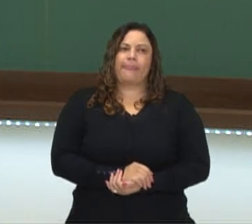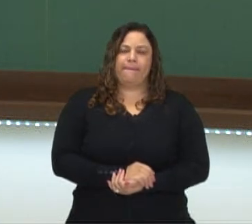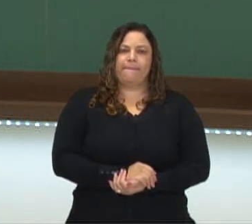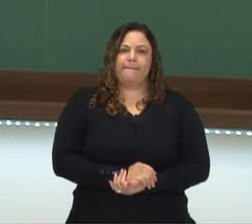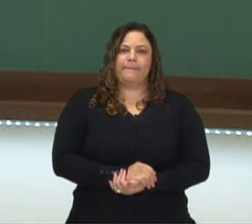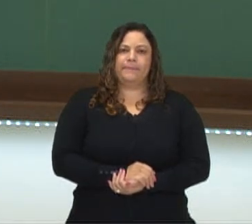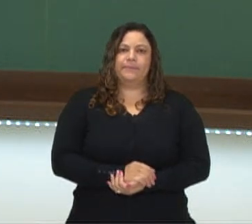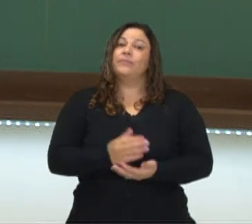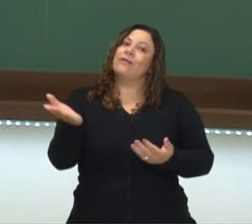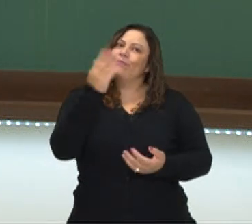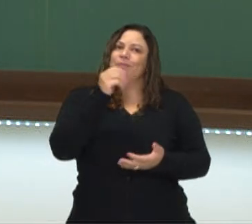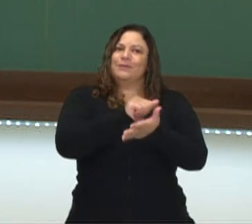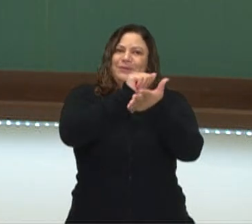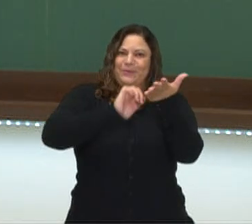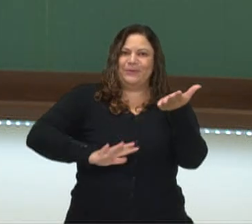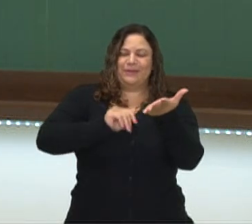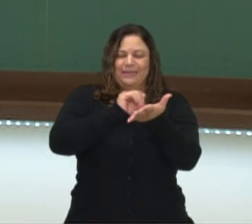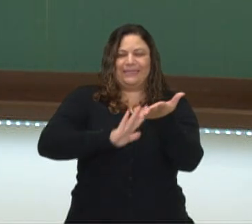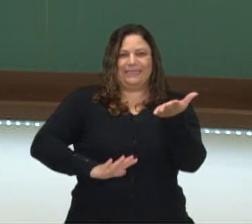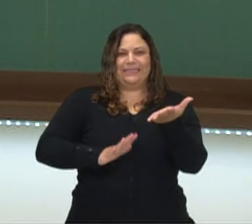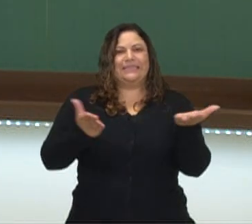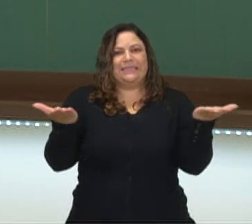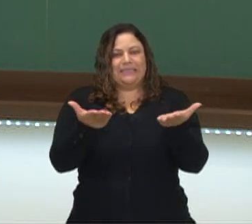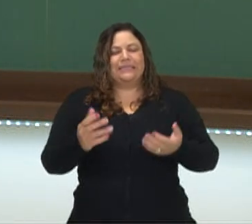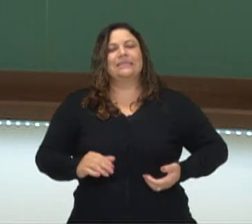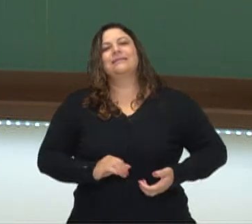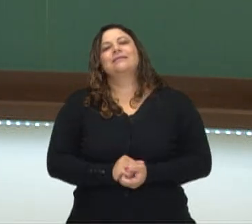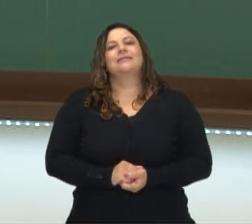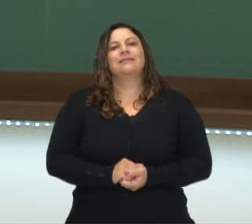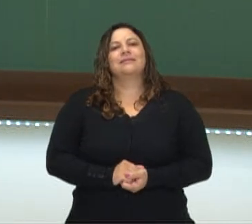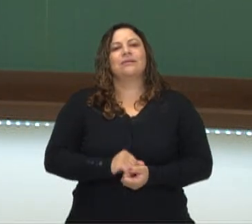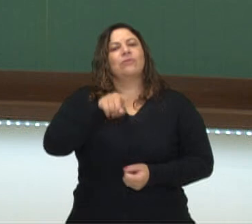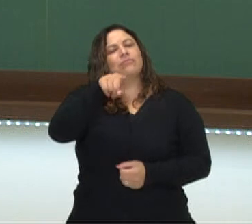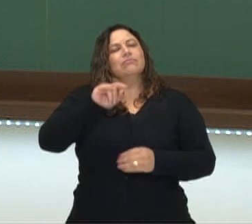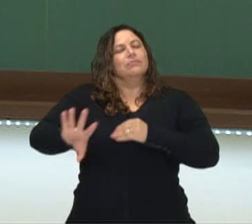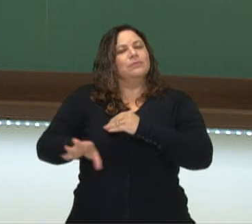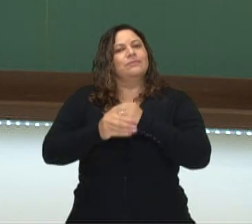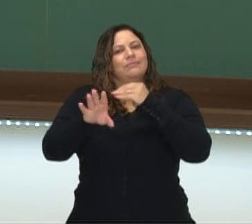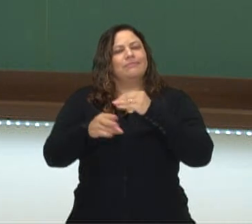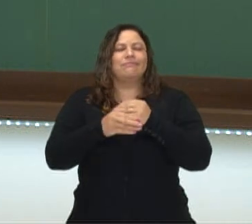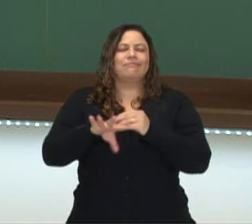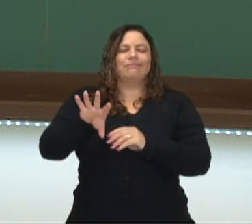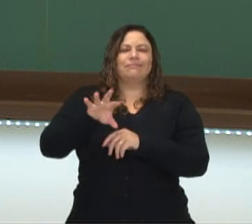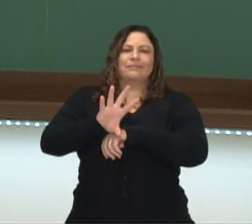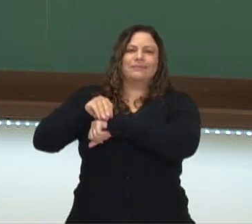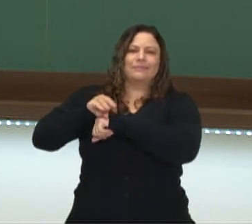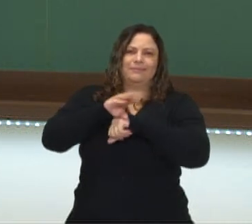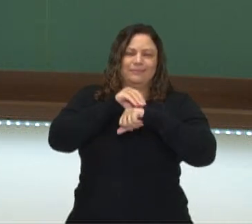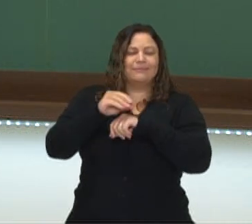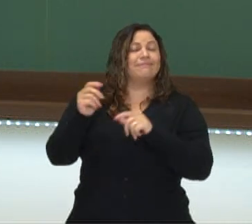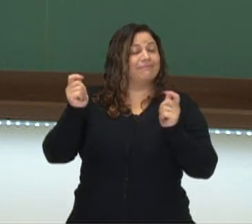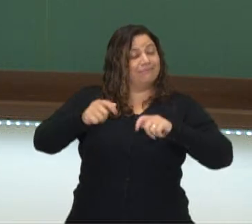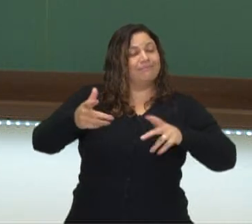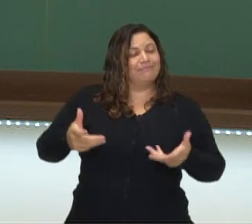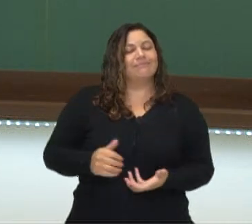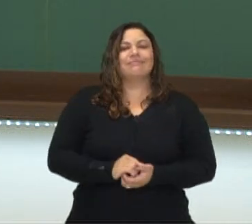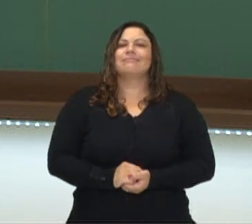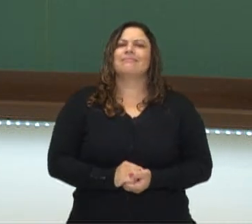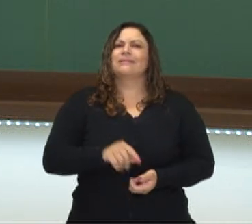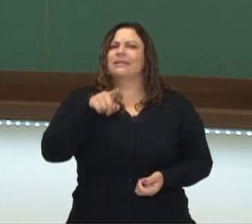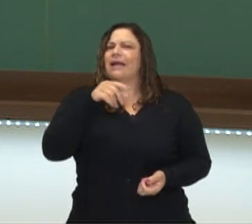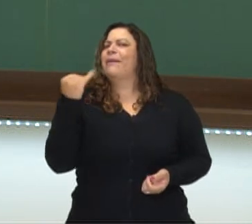Vamos fazer um exercício agora? Esse exercício vai enriquecer a tua aprendizagem. É isso mesmo. Você é